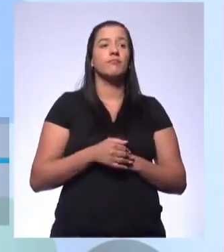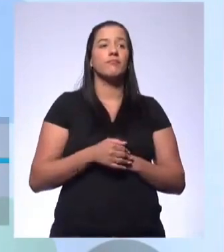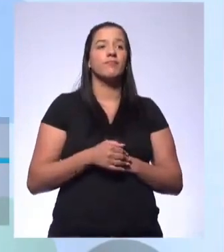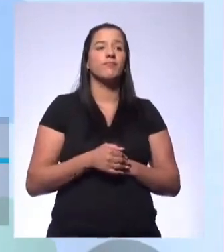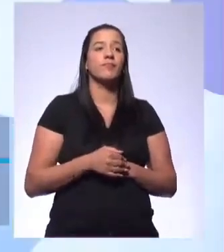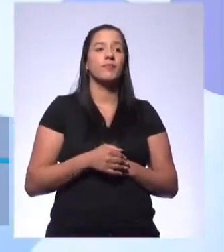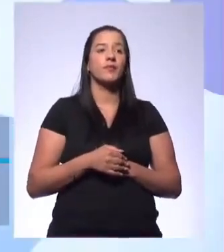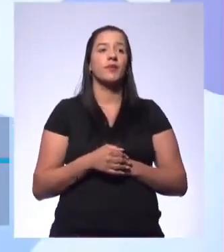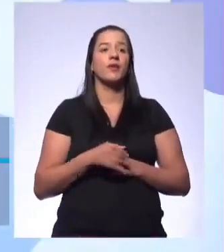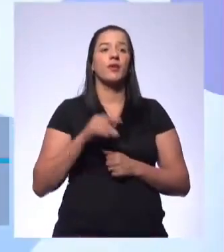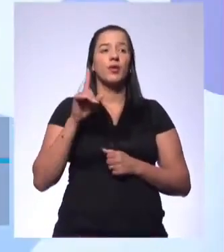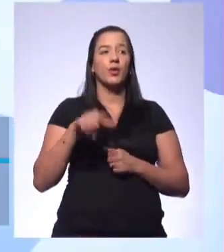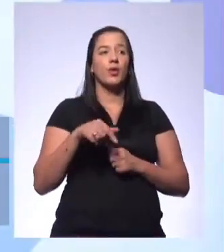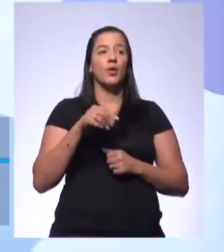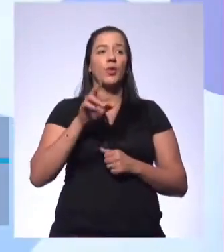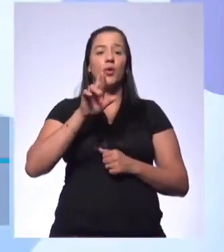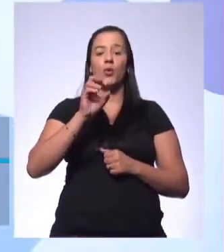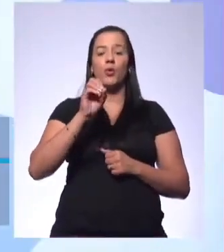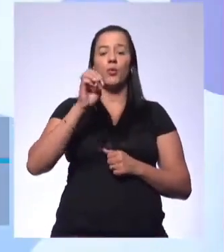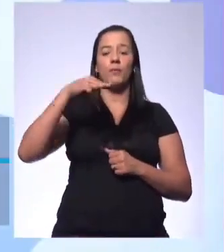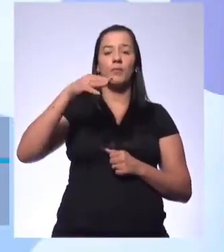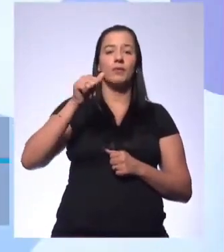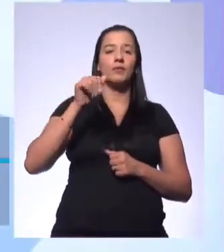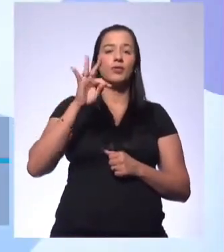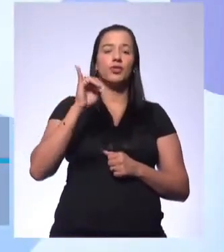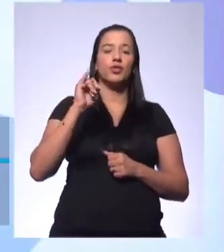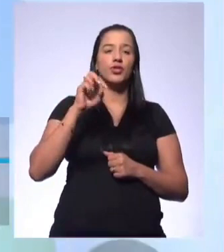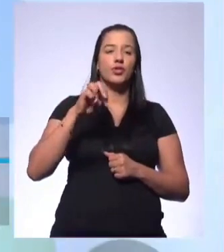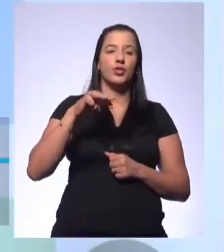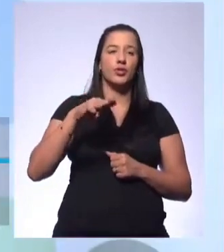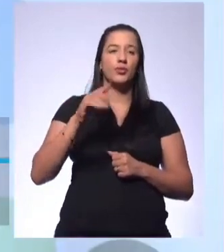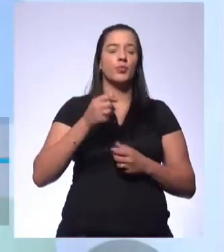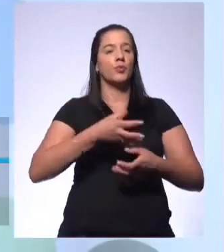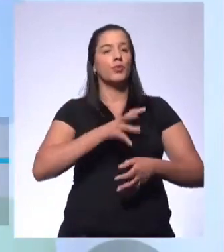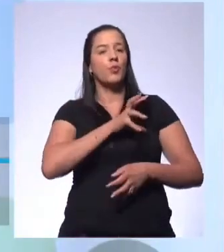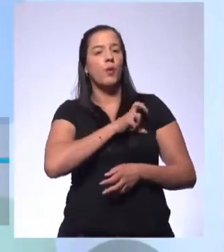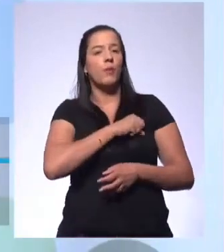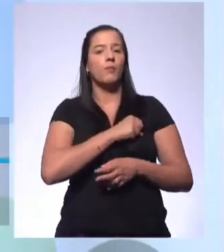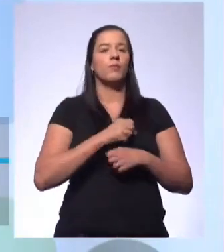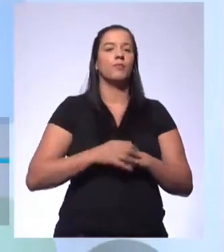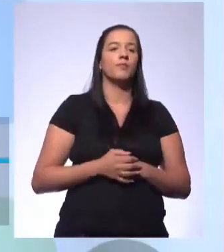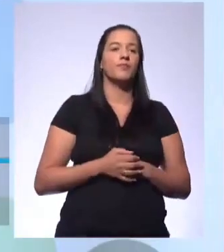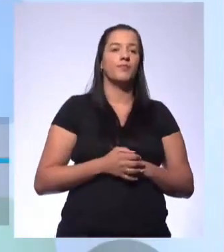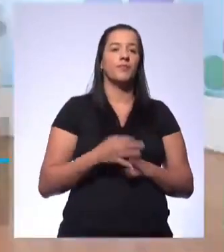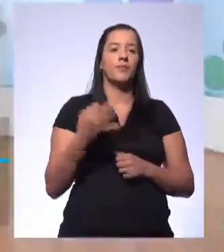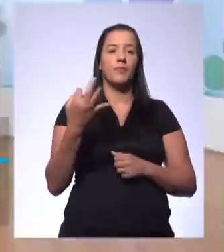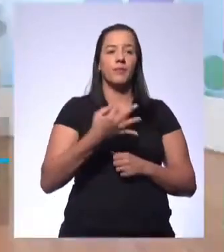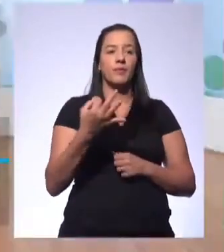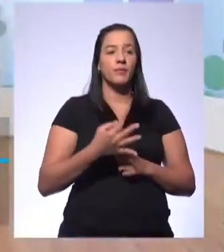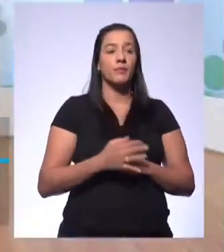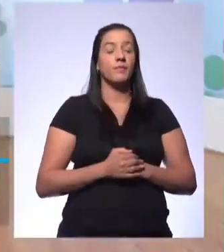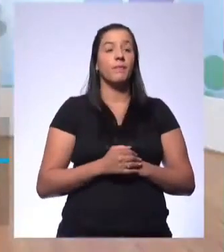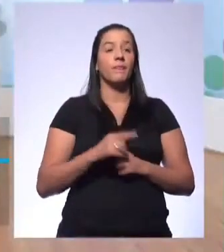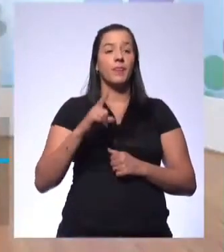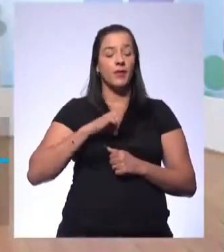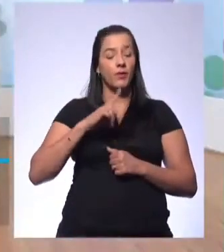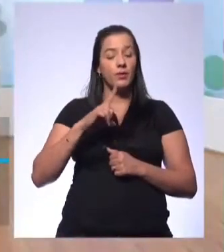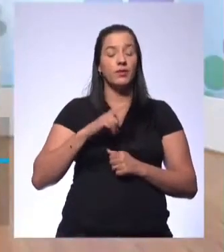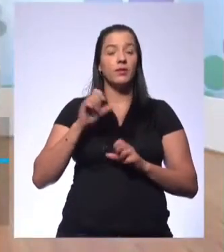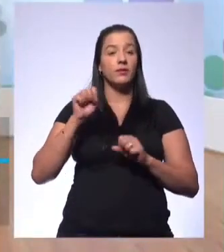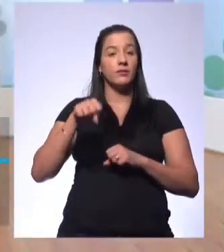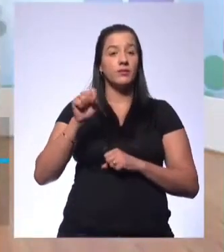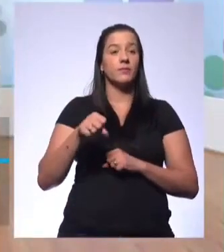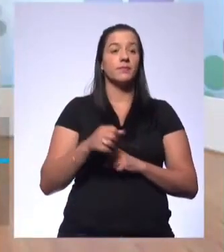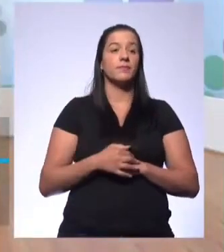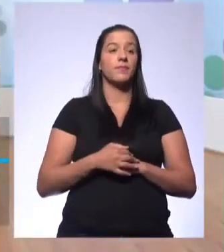aluno. a Ludmila colocou romantismo em várias pessoas, a Tainara, a Romantismo, professora isso, gente. Patrícia, Isso, isso. perfeito. Então, ele tem sim,